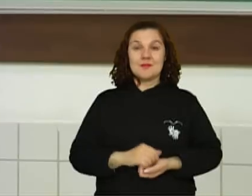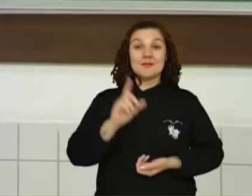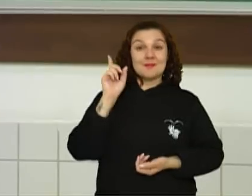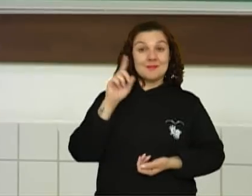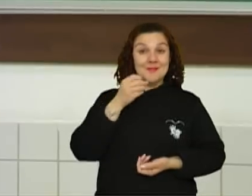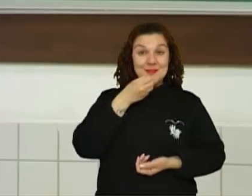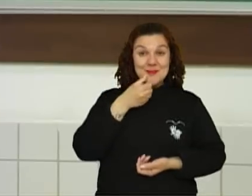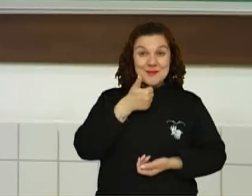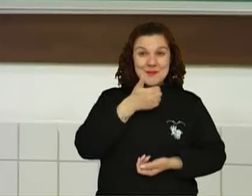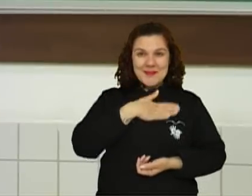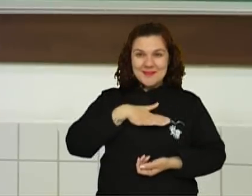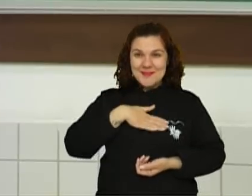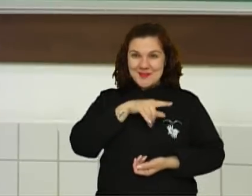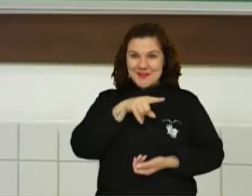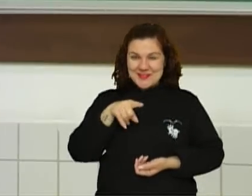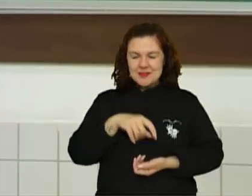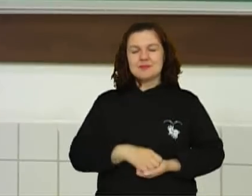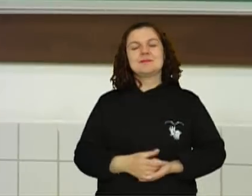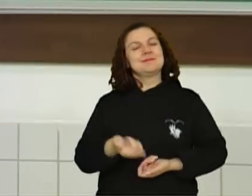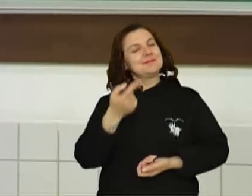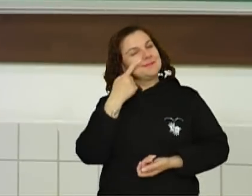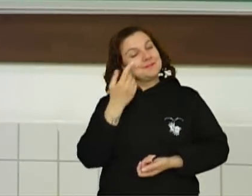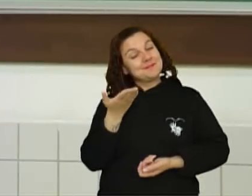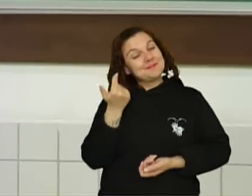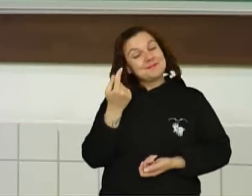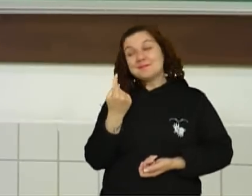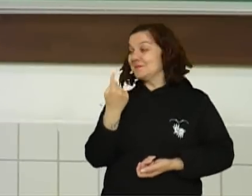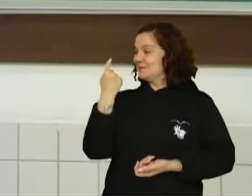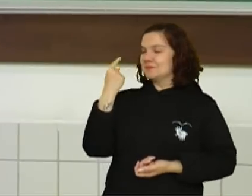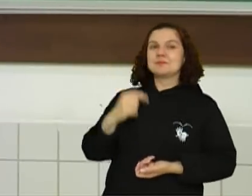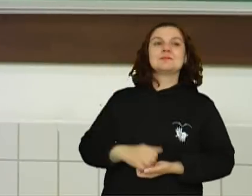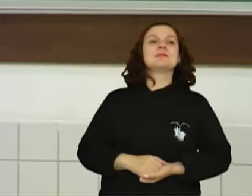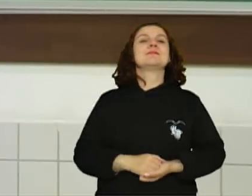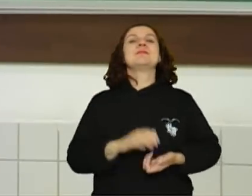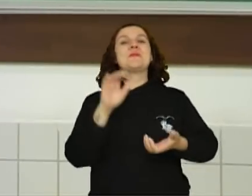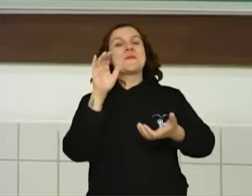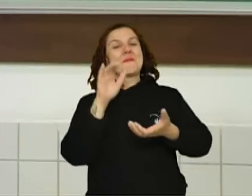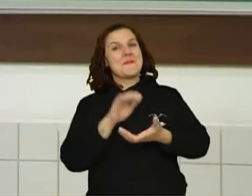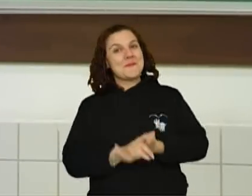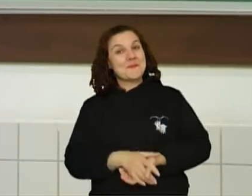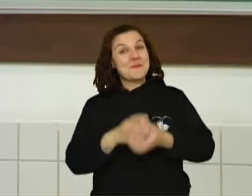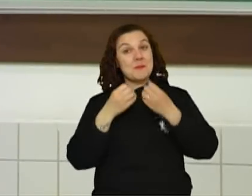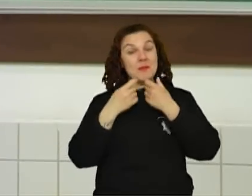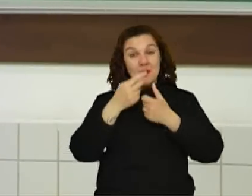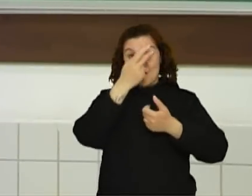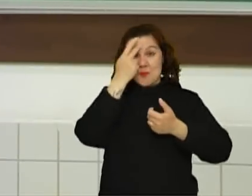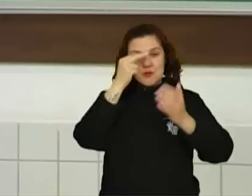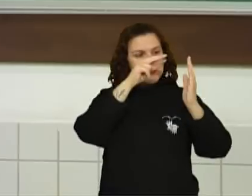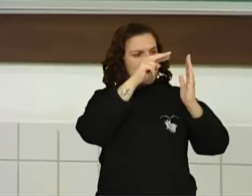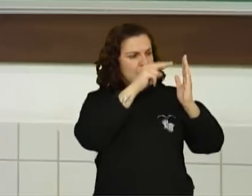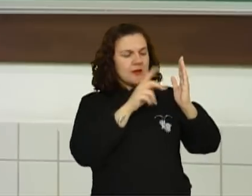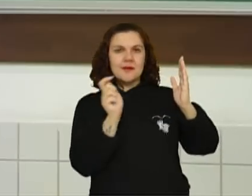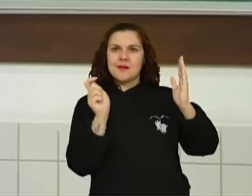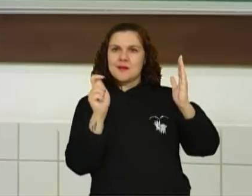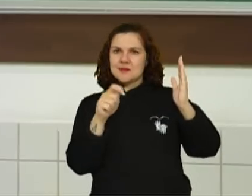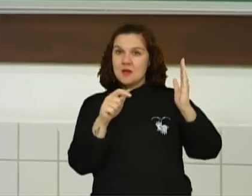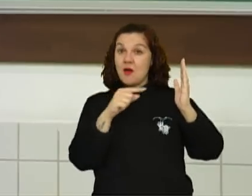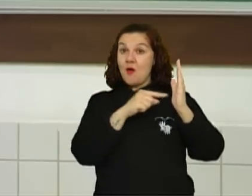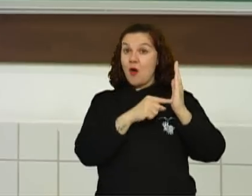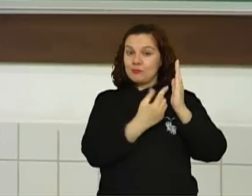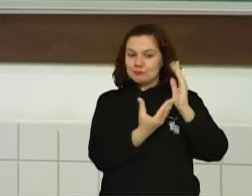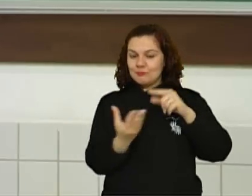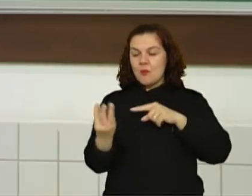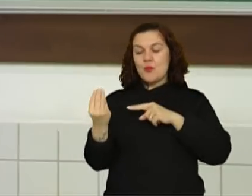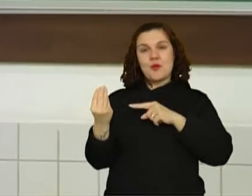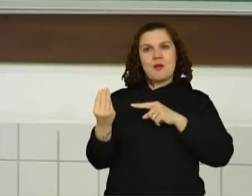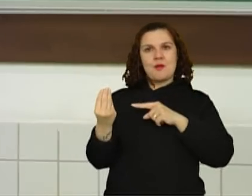Tudo tranquilinho lá, pessoal? Então vamos verificar? Muito bem. Os leitores podem, veja, está no plural